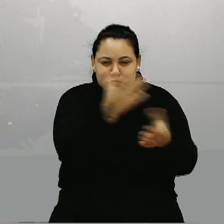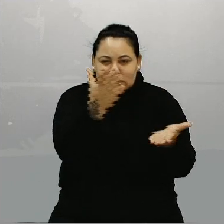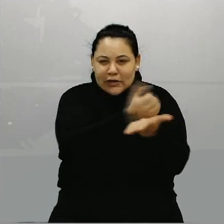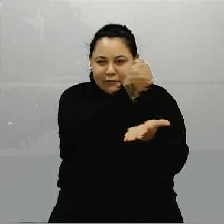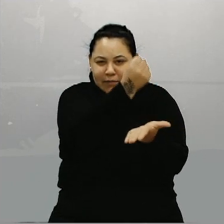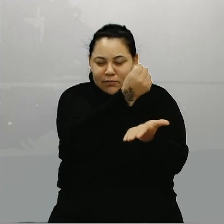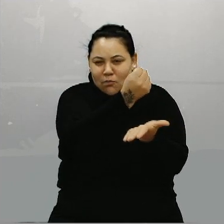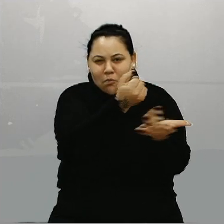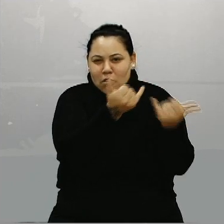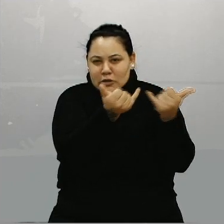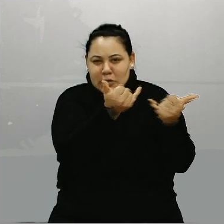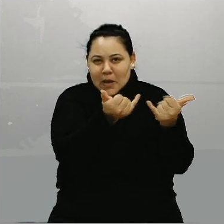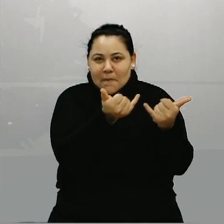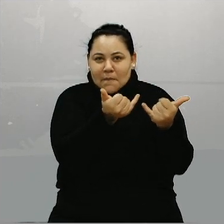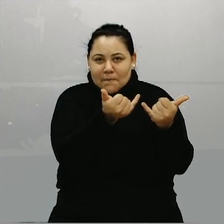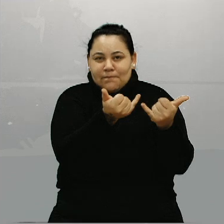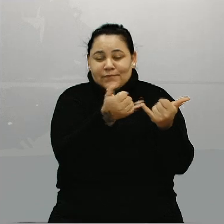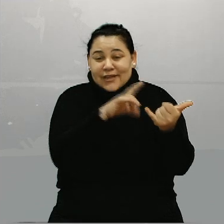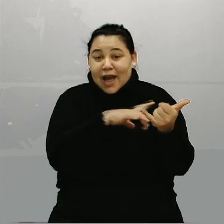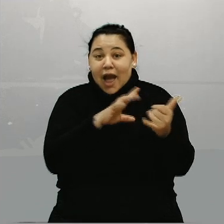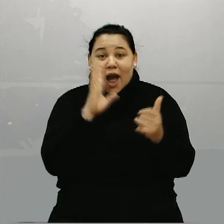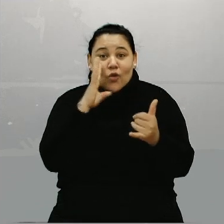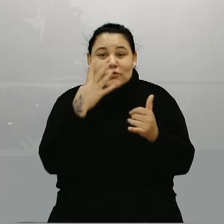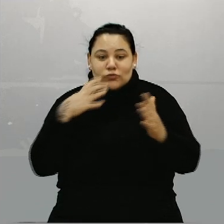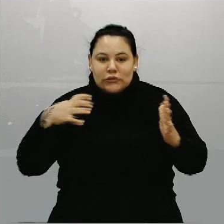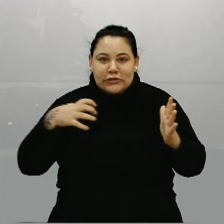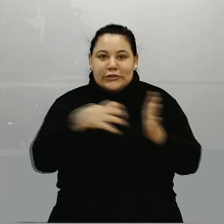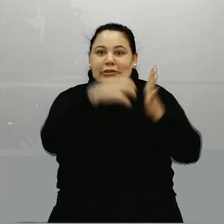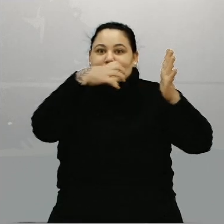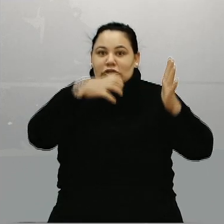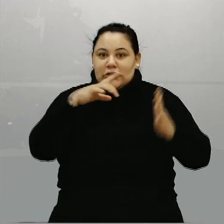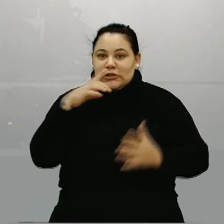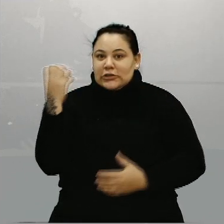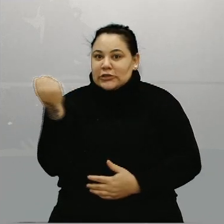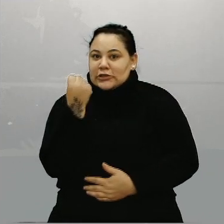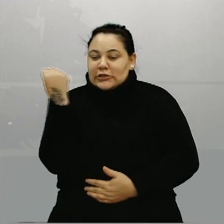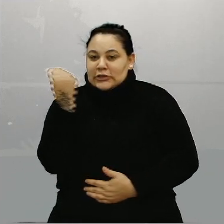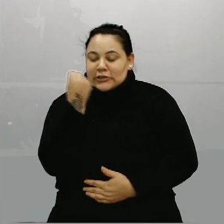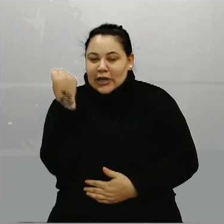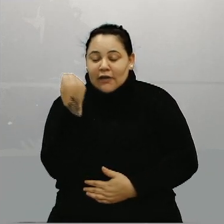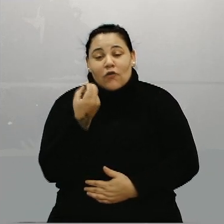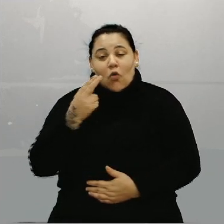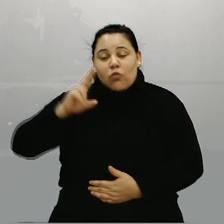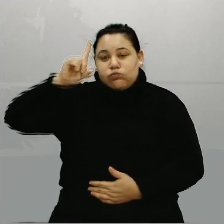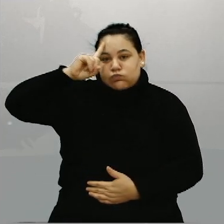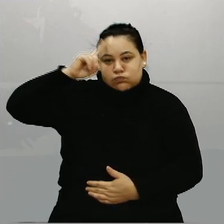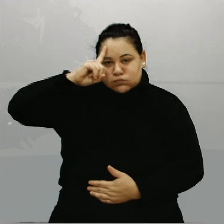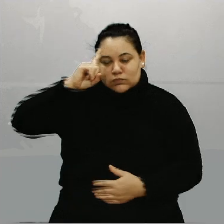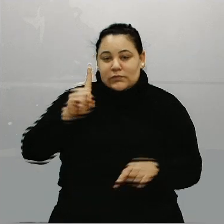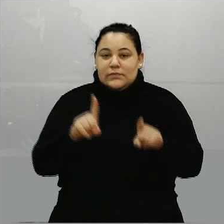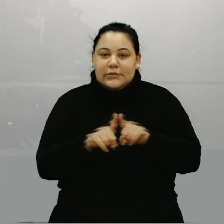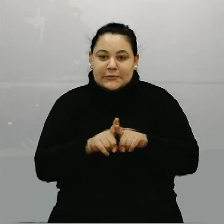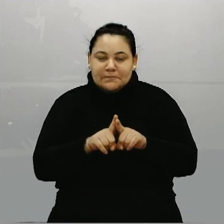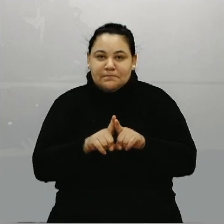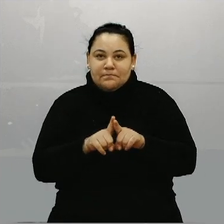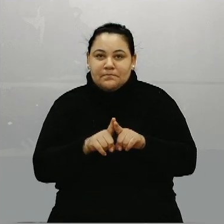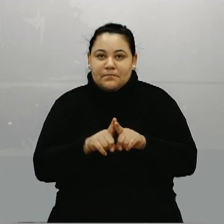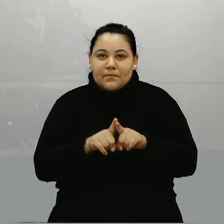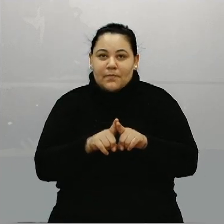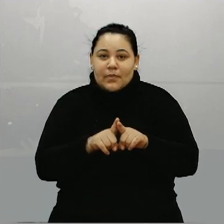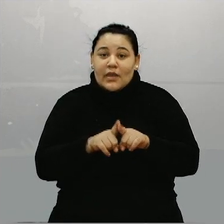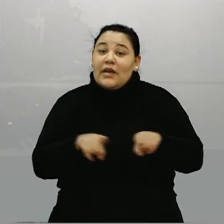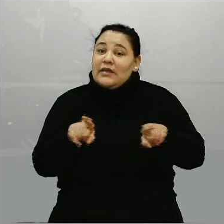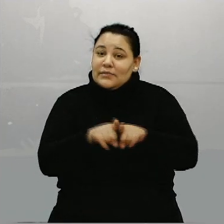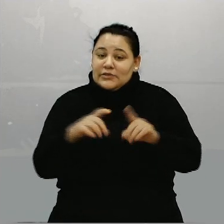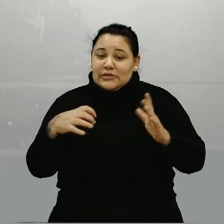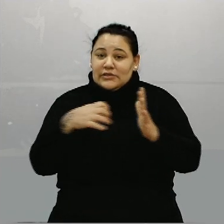salvamentos realizados nas grandes tragédias, ou nas tragédias do dia a dia, e os sinistros de trânsito.